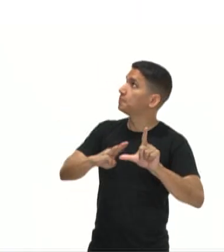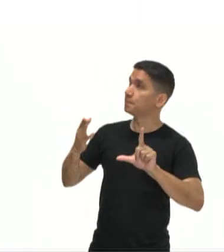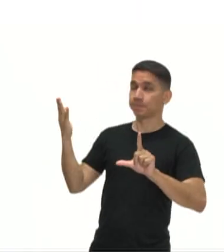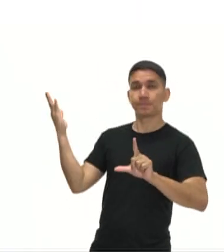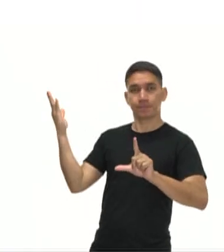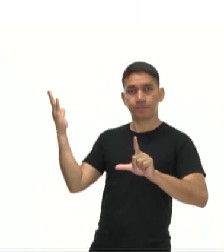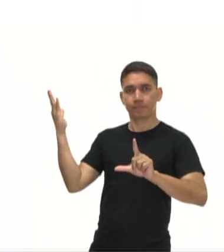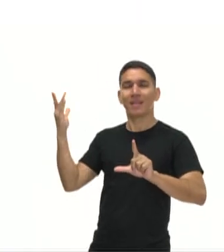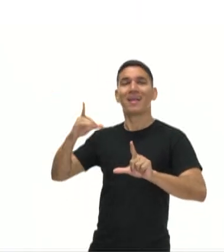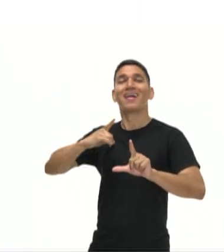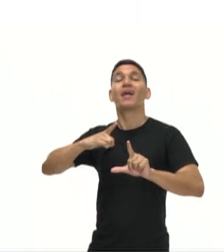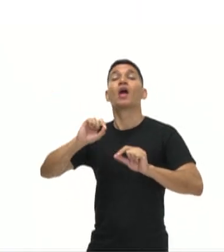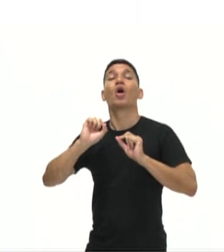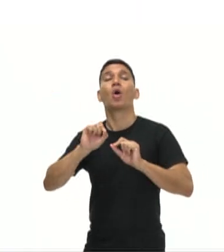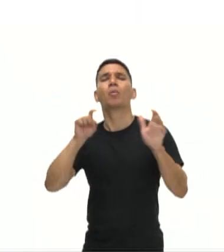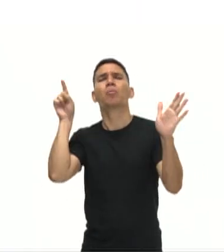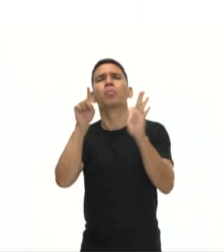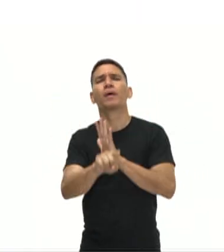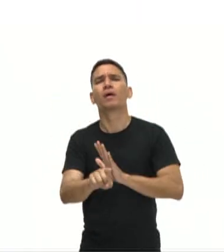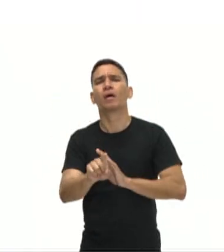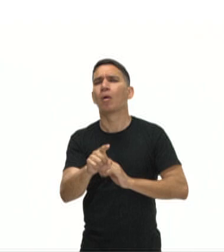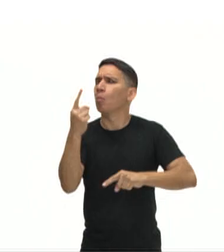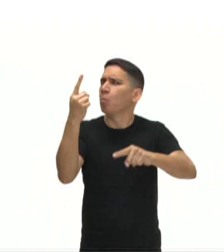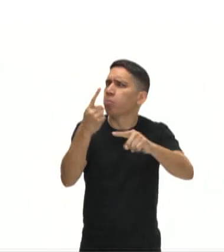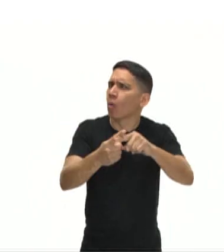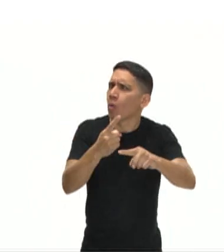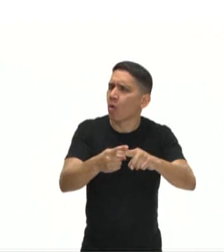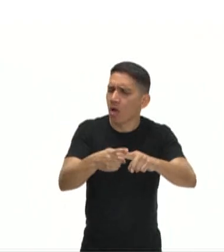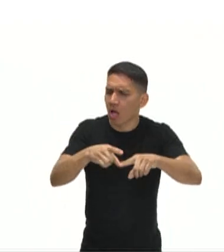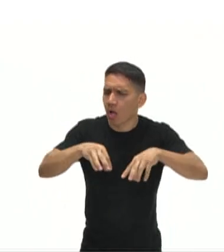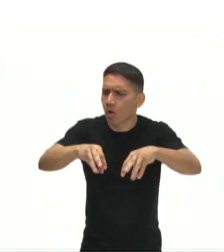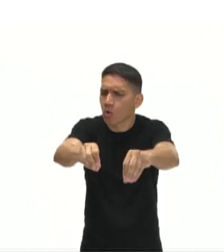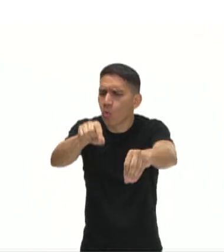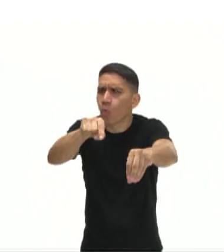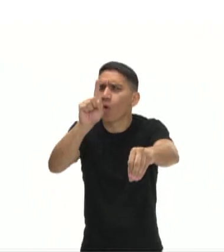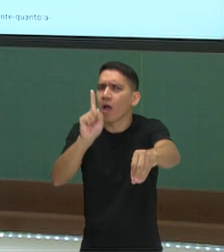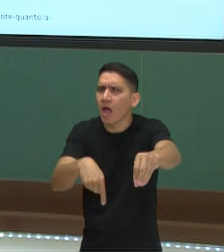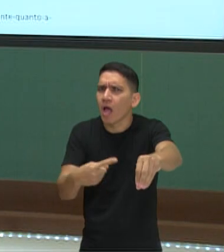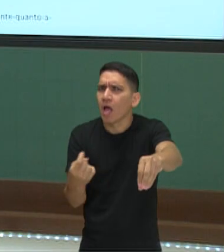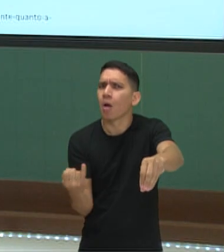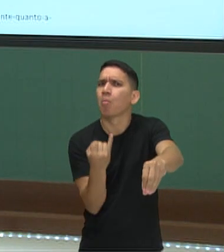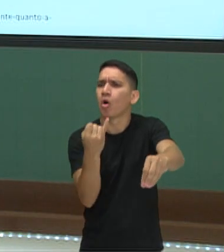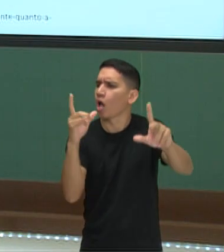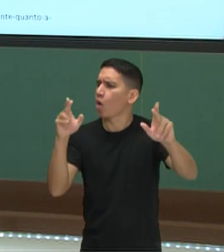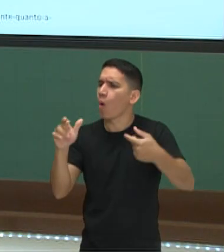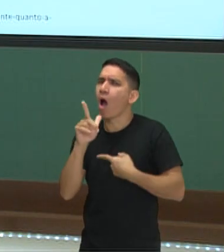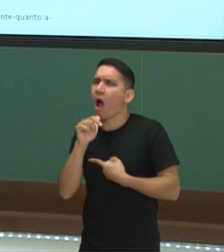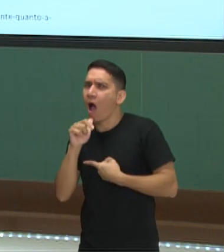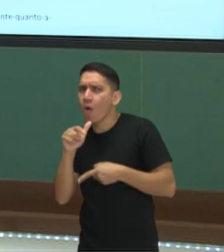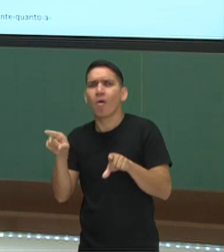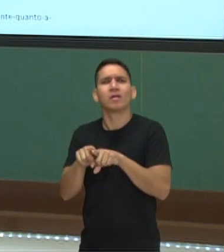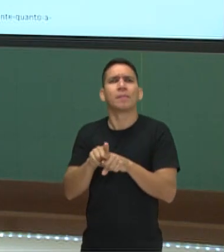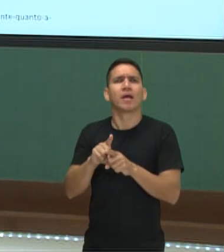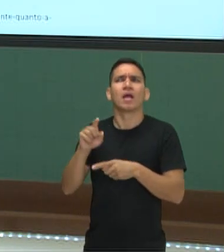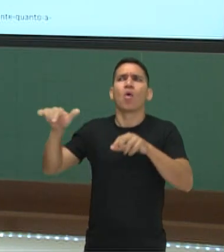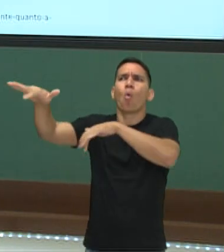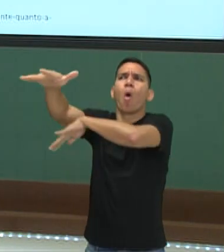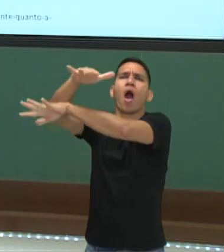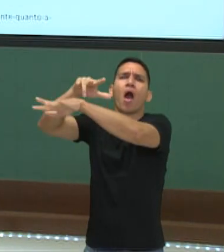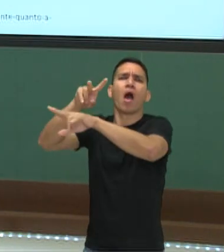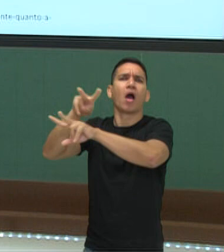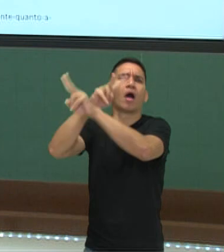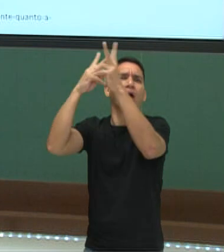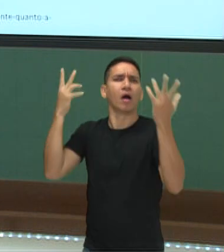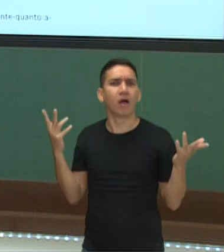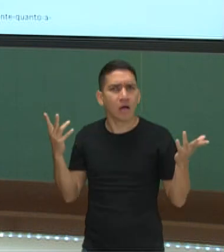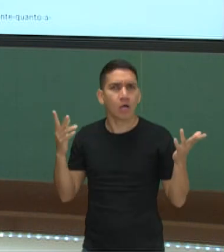Embrapa, que tem a seguinte pergunta: por que o solo é tão importante quanto a água e o ar? Todos são importantes.